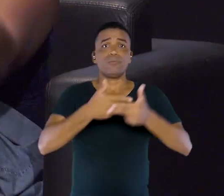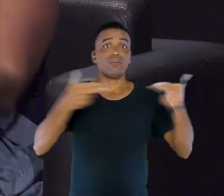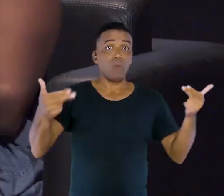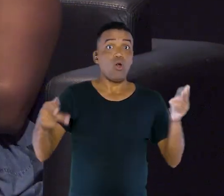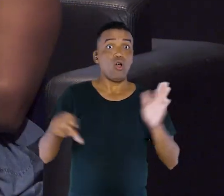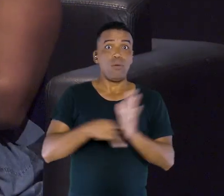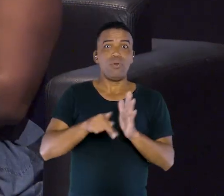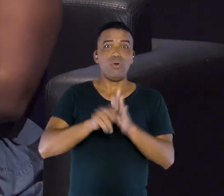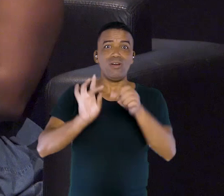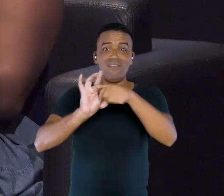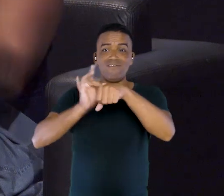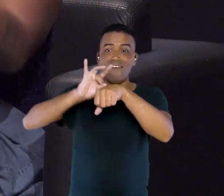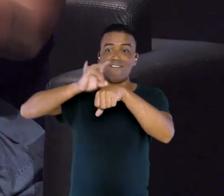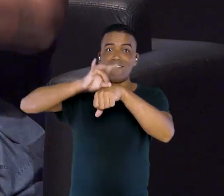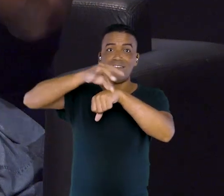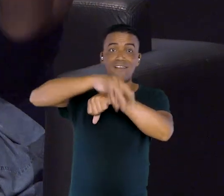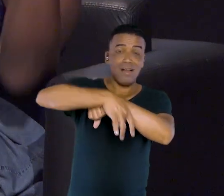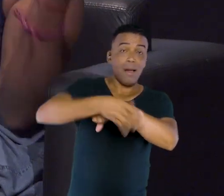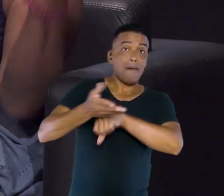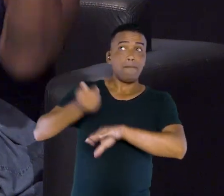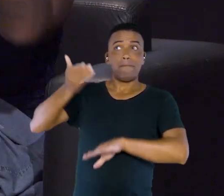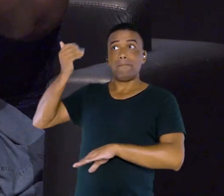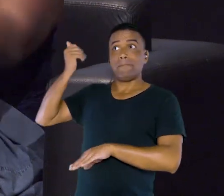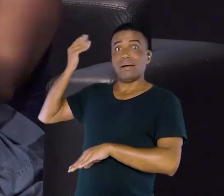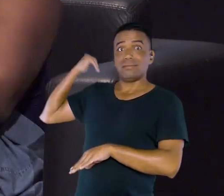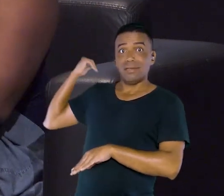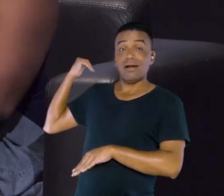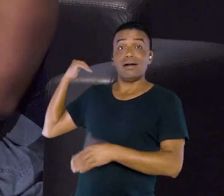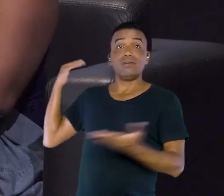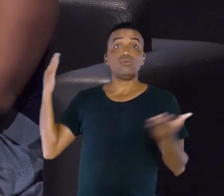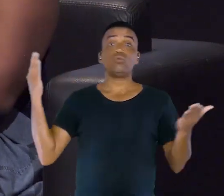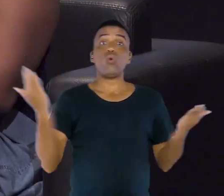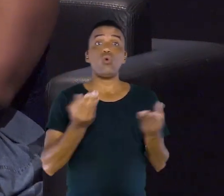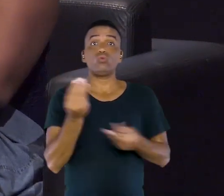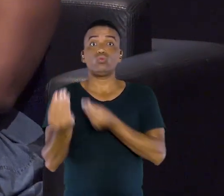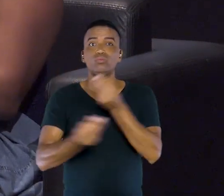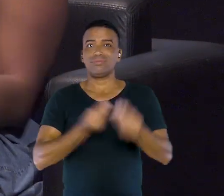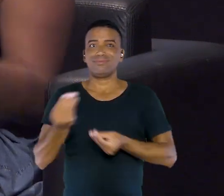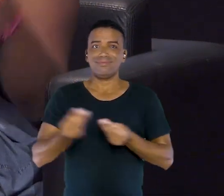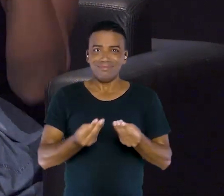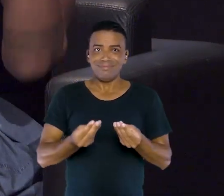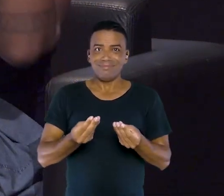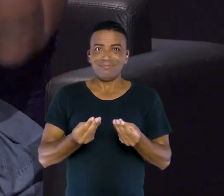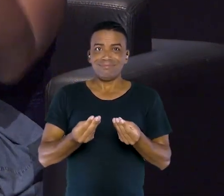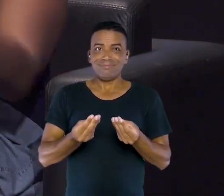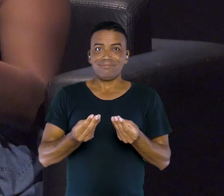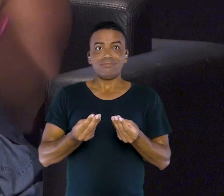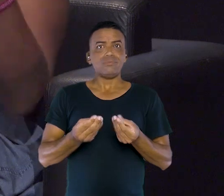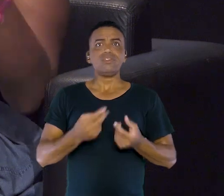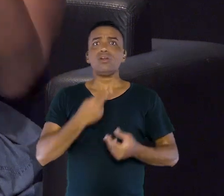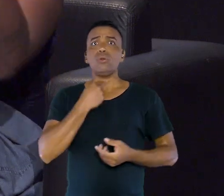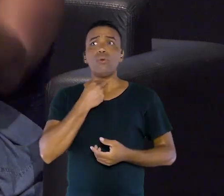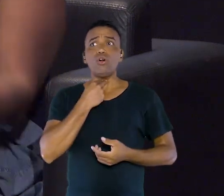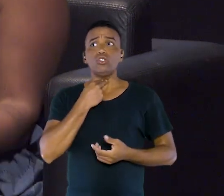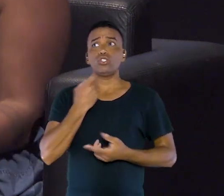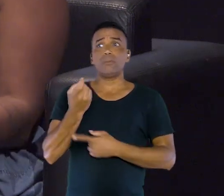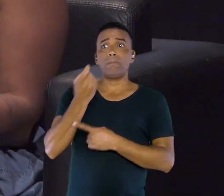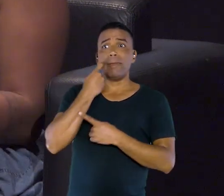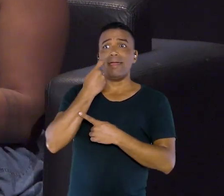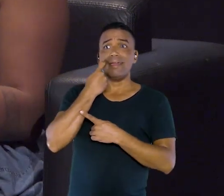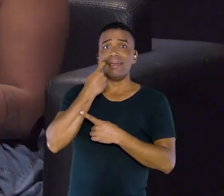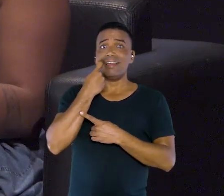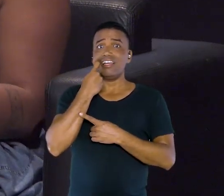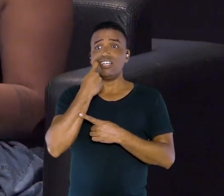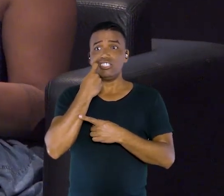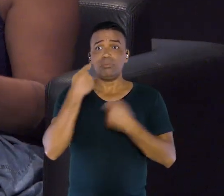saúvas que a gente come hoje, como eles eram do passado, como eles são hoje, por que a gente não pode comer